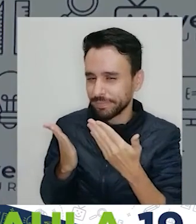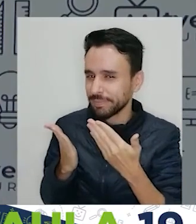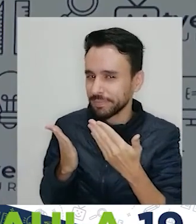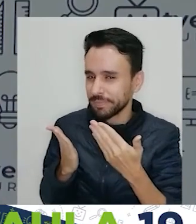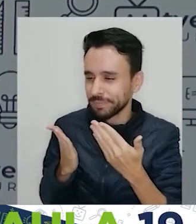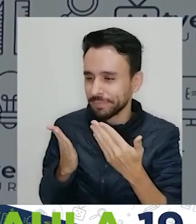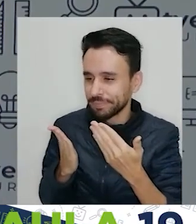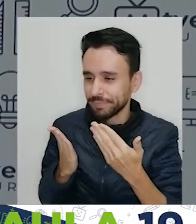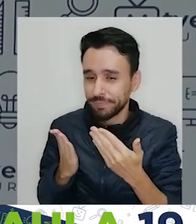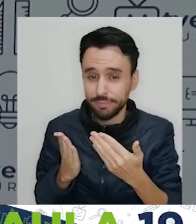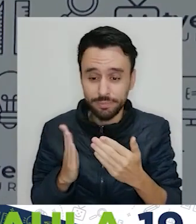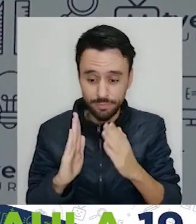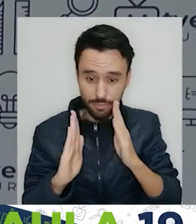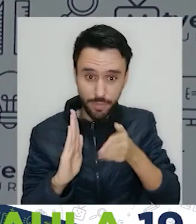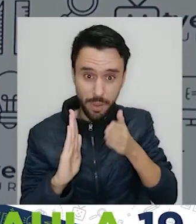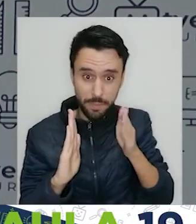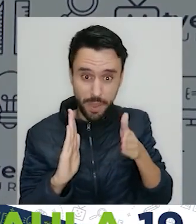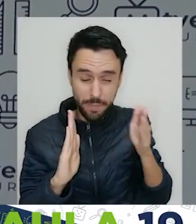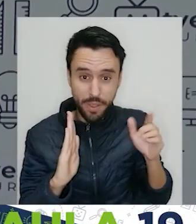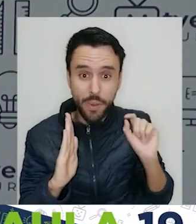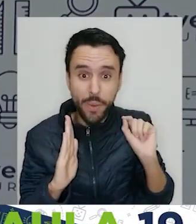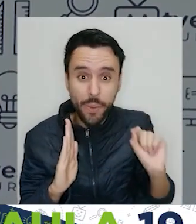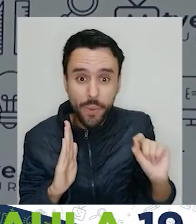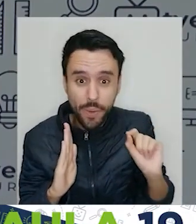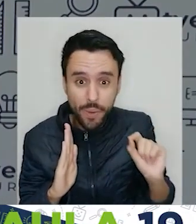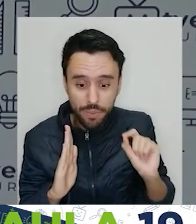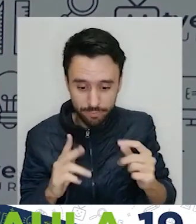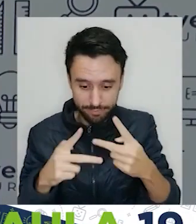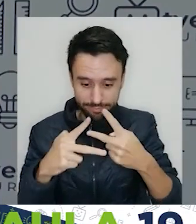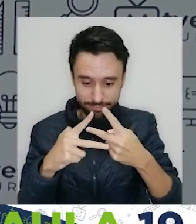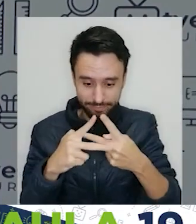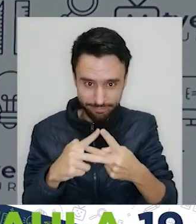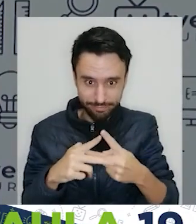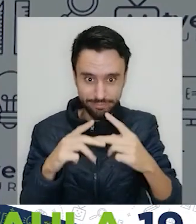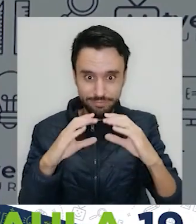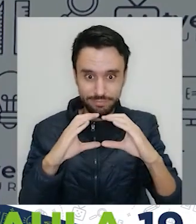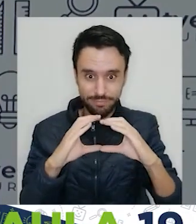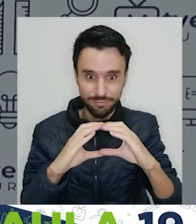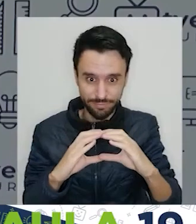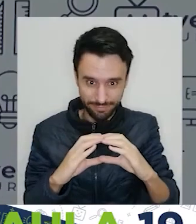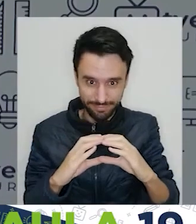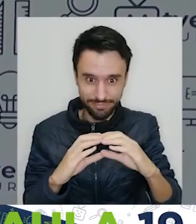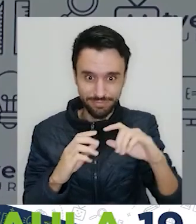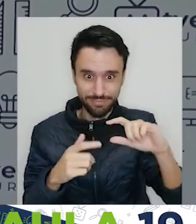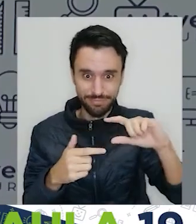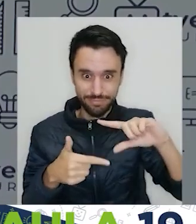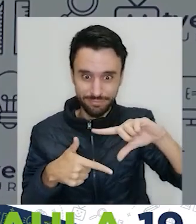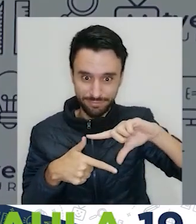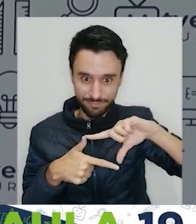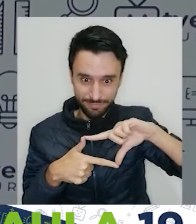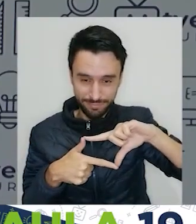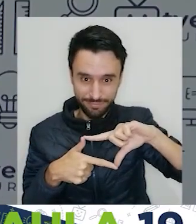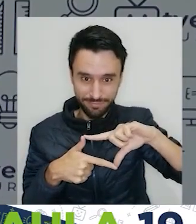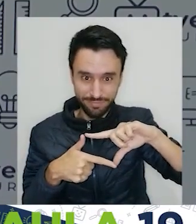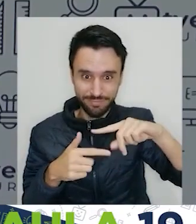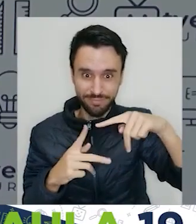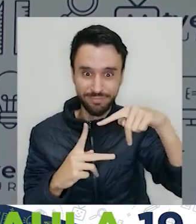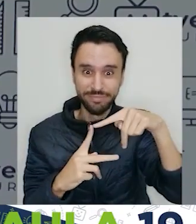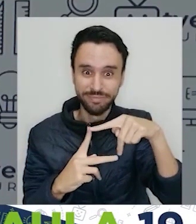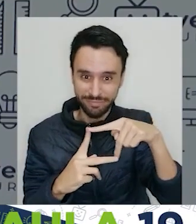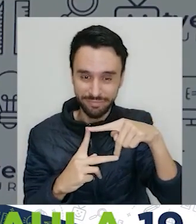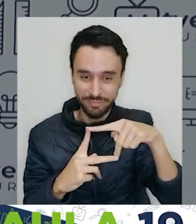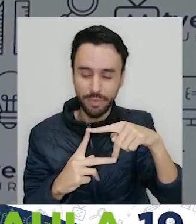Agora, a sequência é de formas geométricas. Temos lá o triângulo